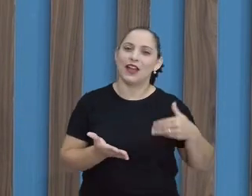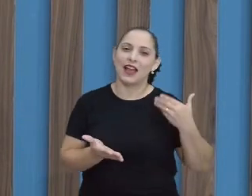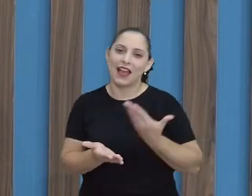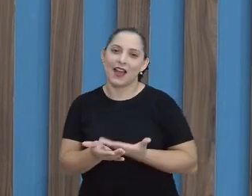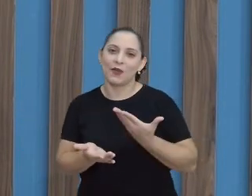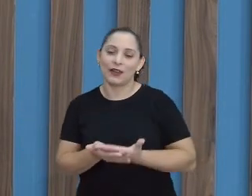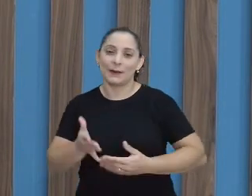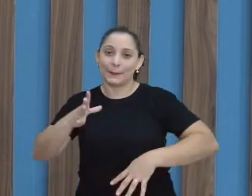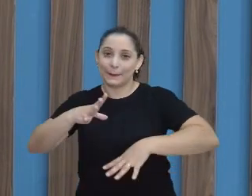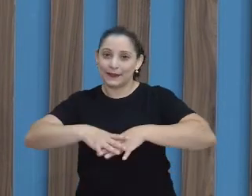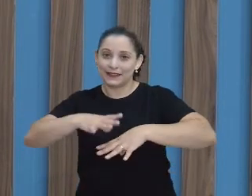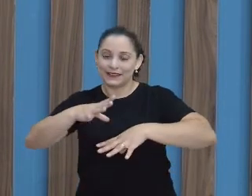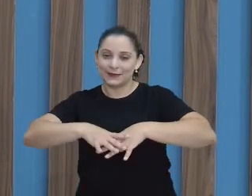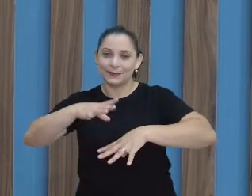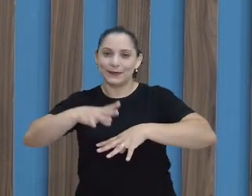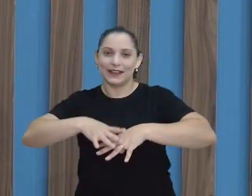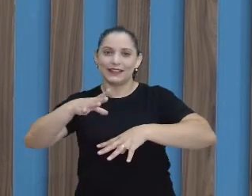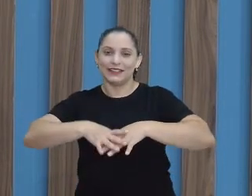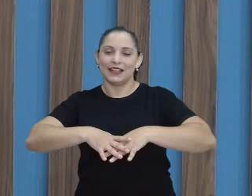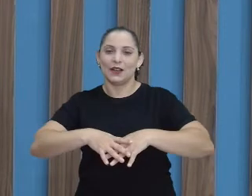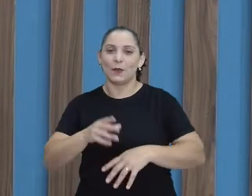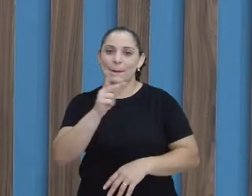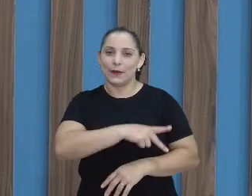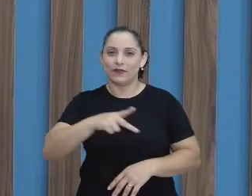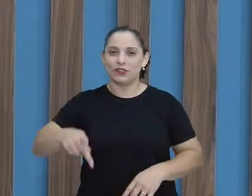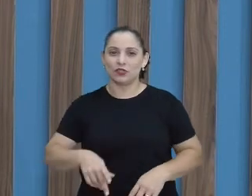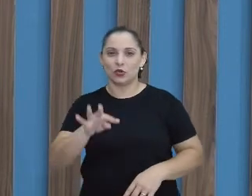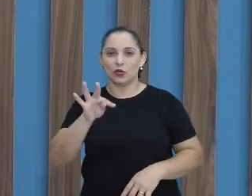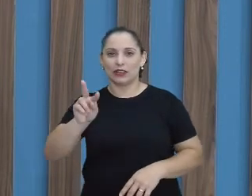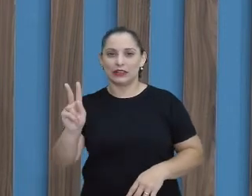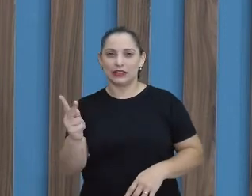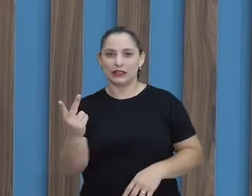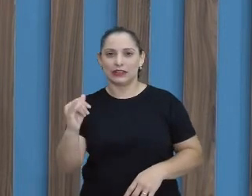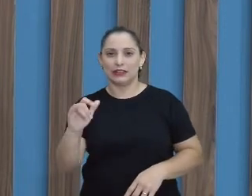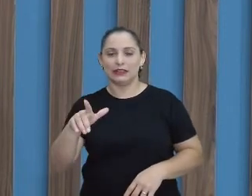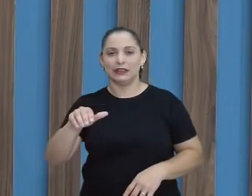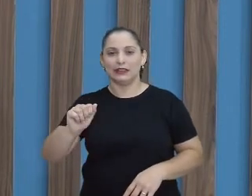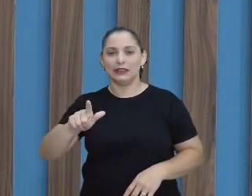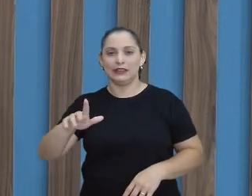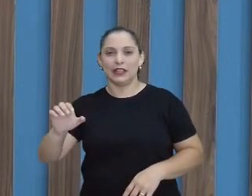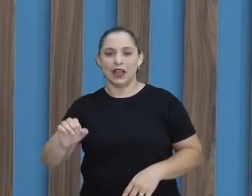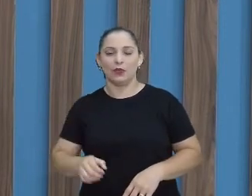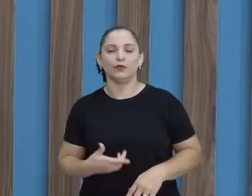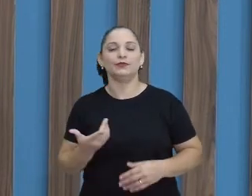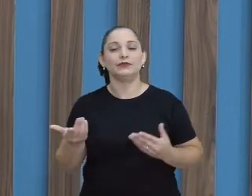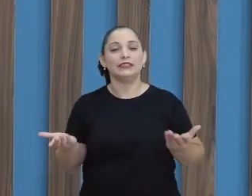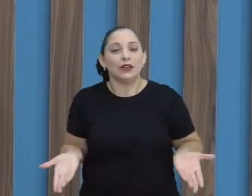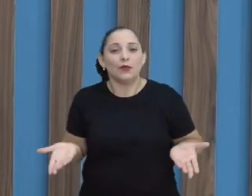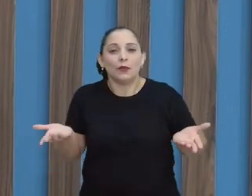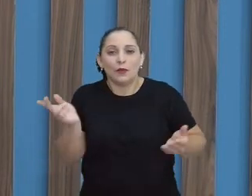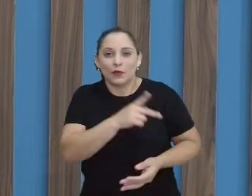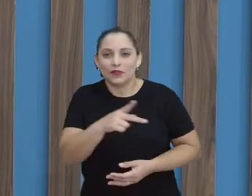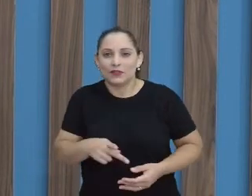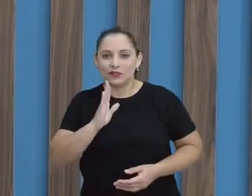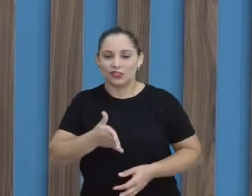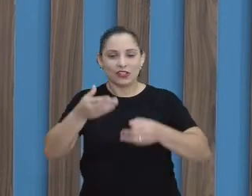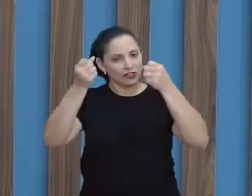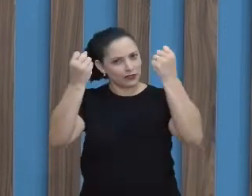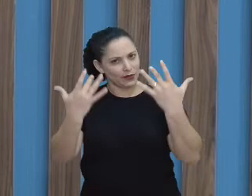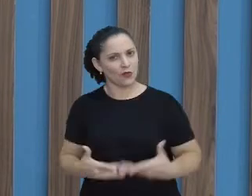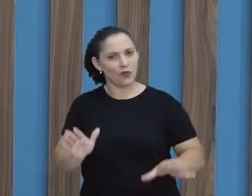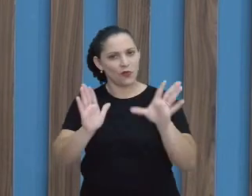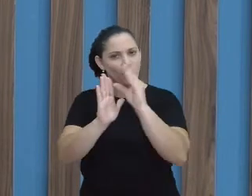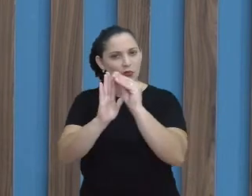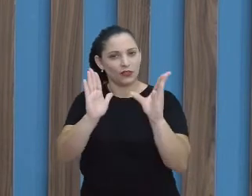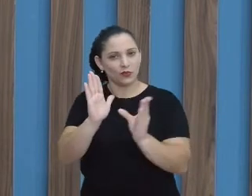aula de matemática com o professor Tiago, falando sobre a ideia aí de equação, certo? Então, como ele falou, é um conteúdo